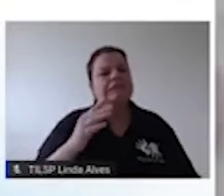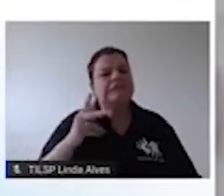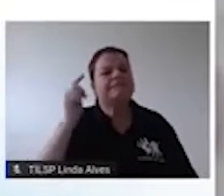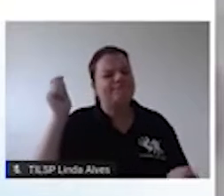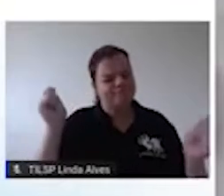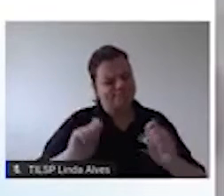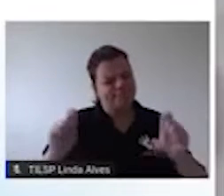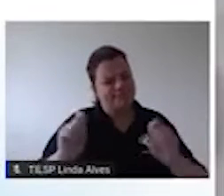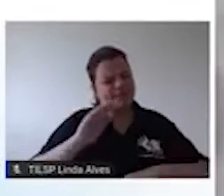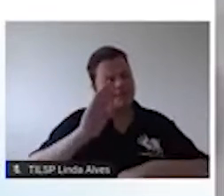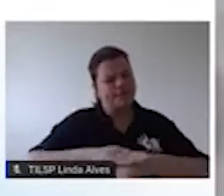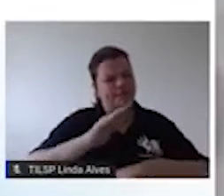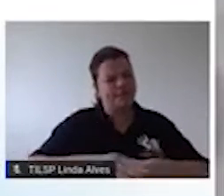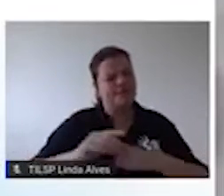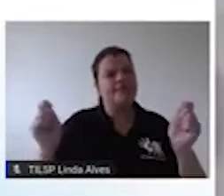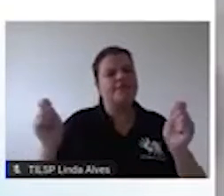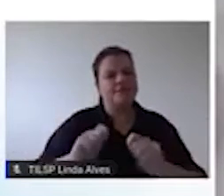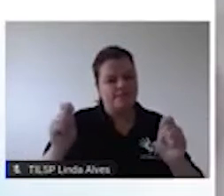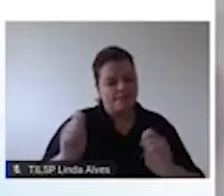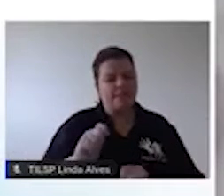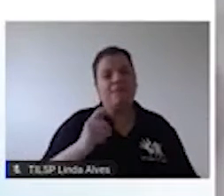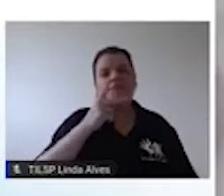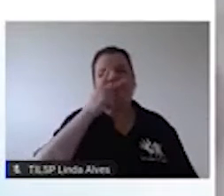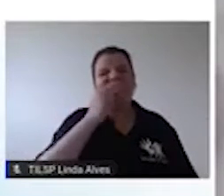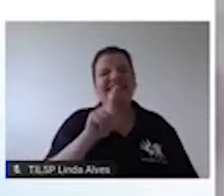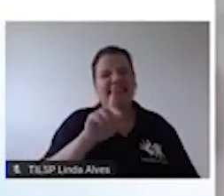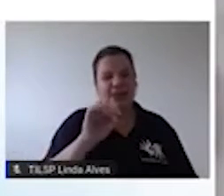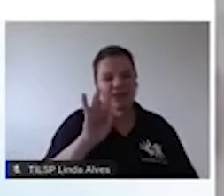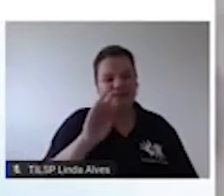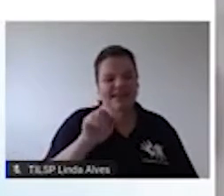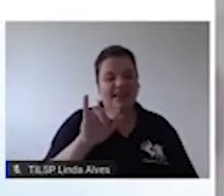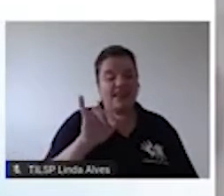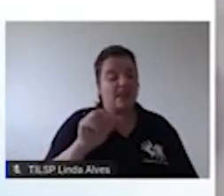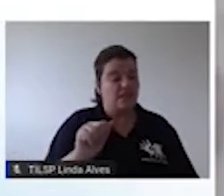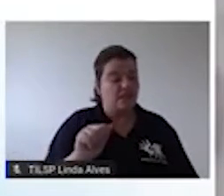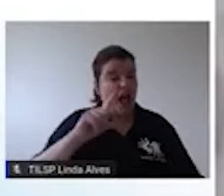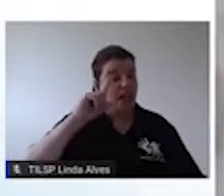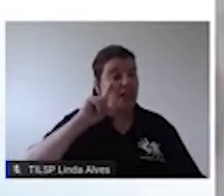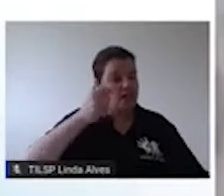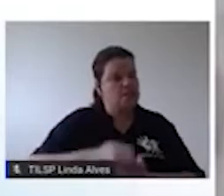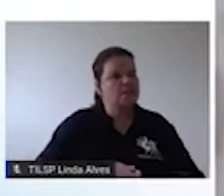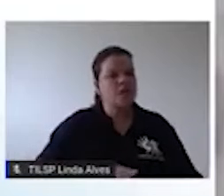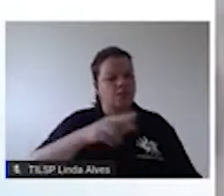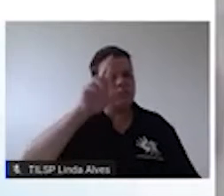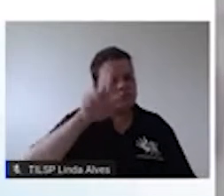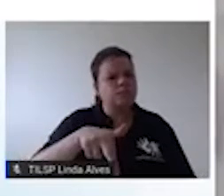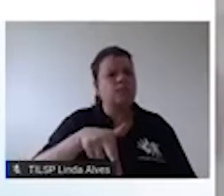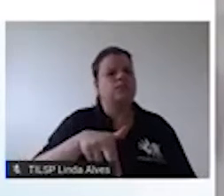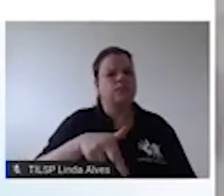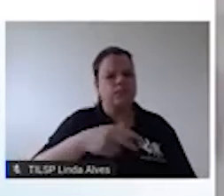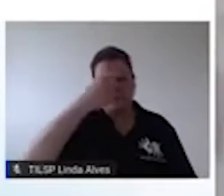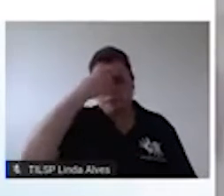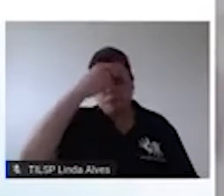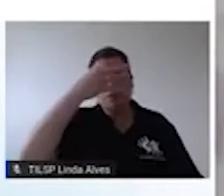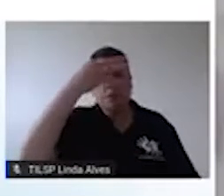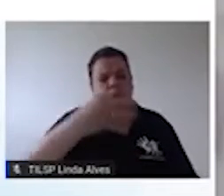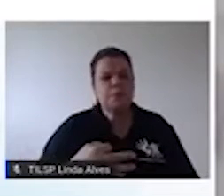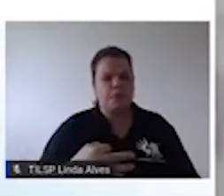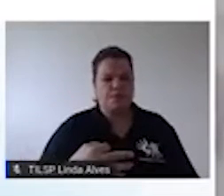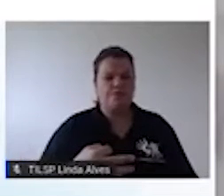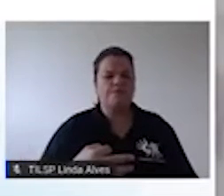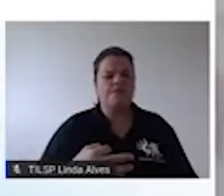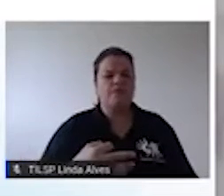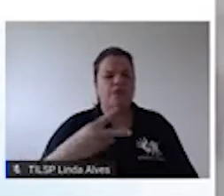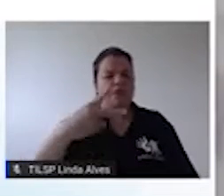Né? Isso tem um pouco de loteria, mas a decisão foi racional, foi correta. Não é?